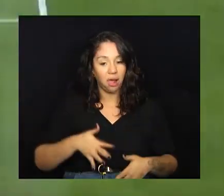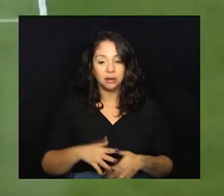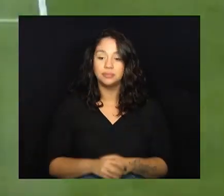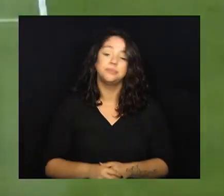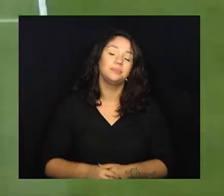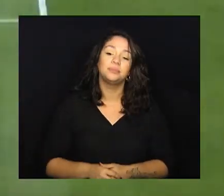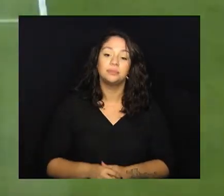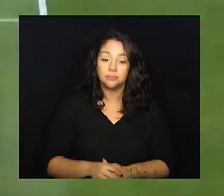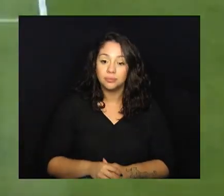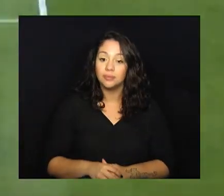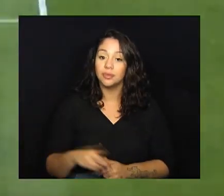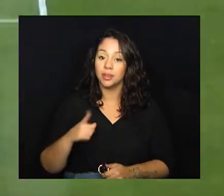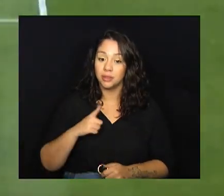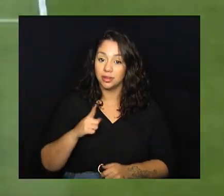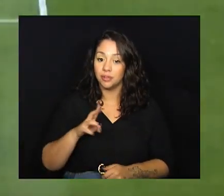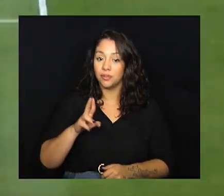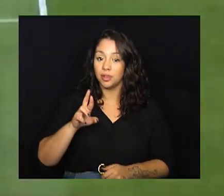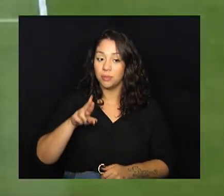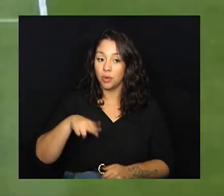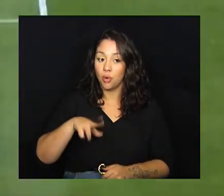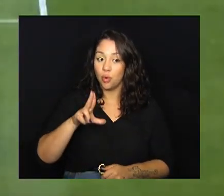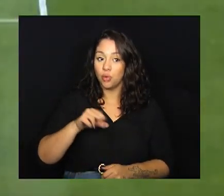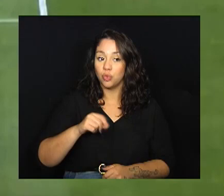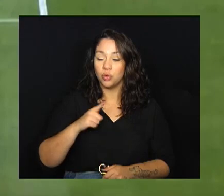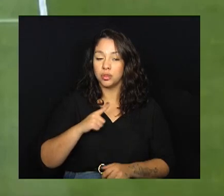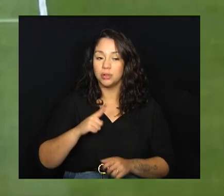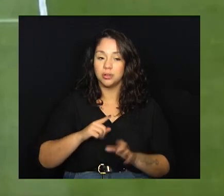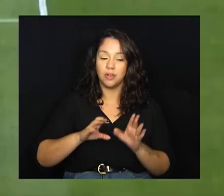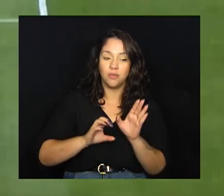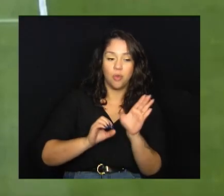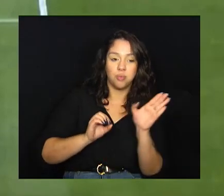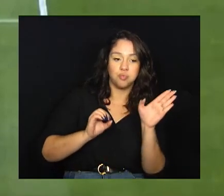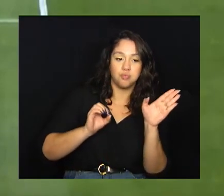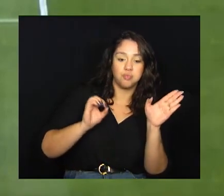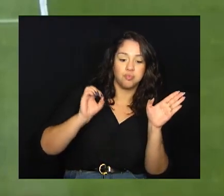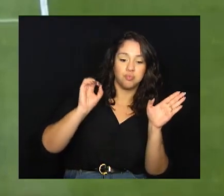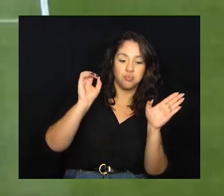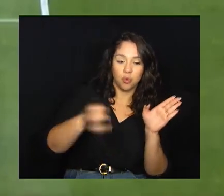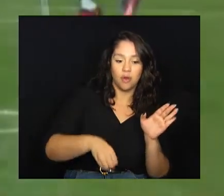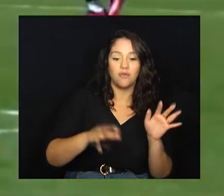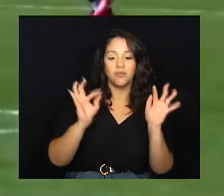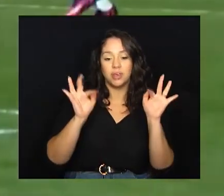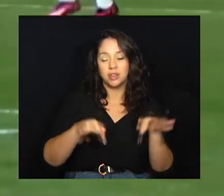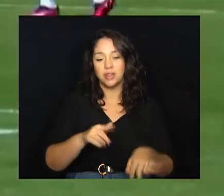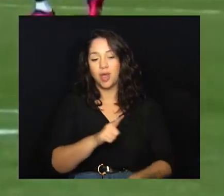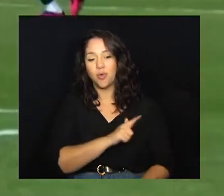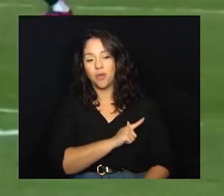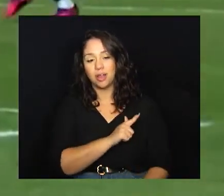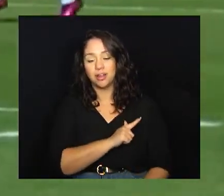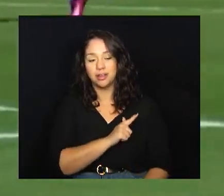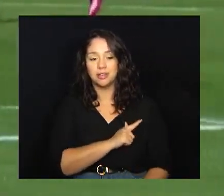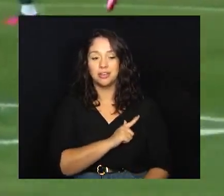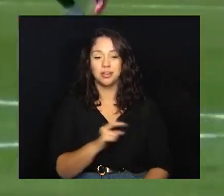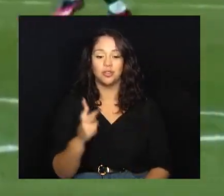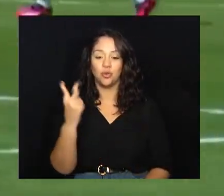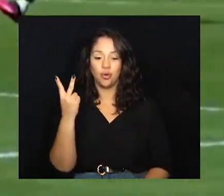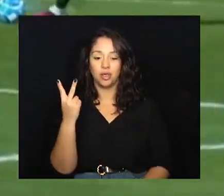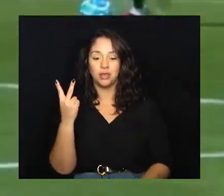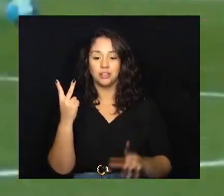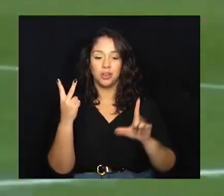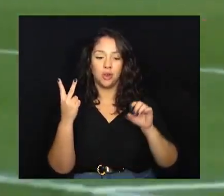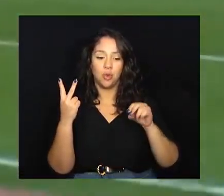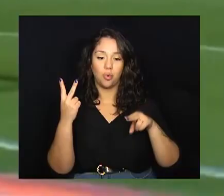Mendes foi para a cobrança e bola para um lado o goleiro para o outro final no Brinco de Ouro O Guarani